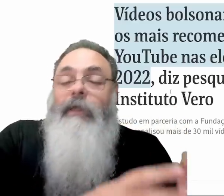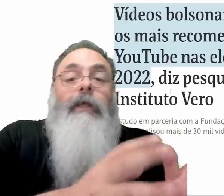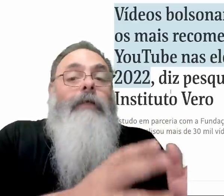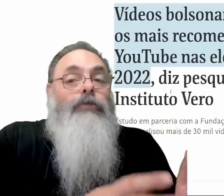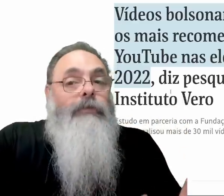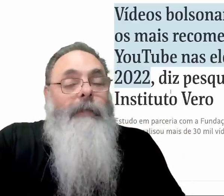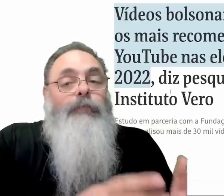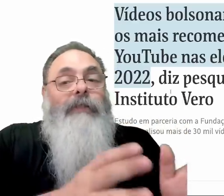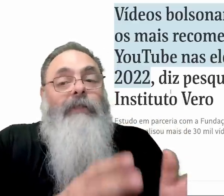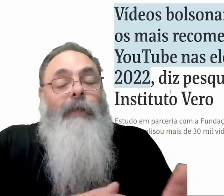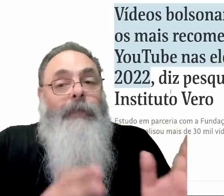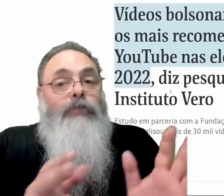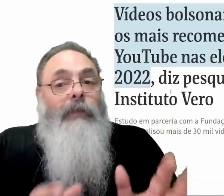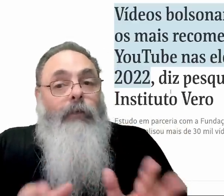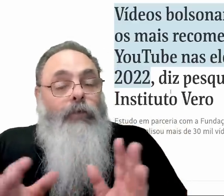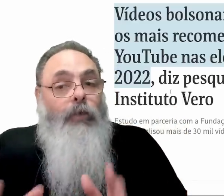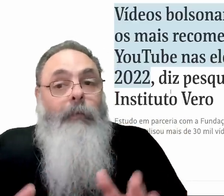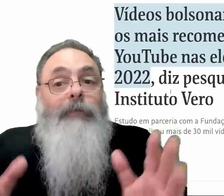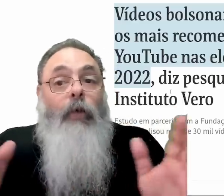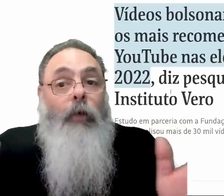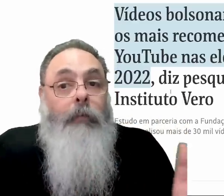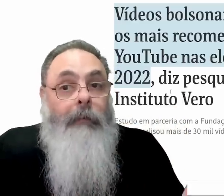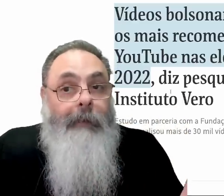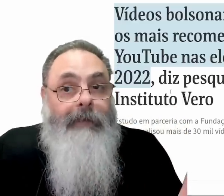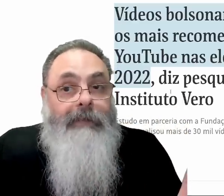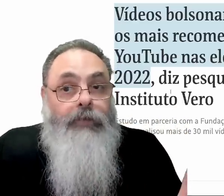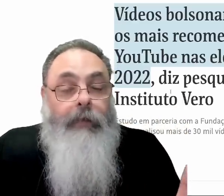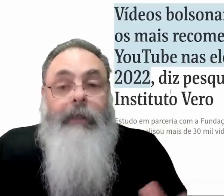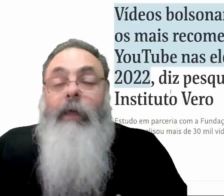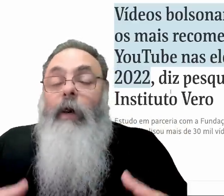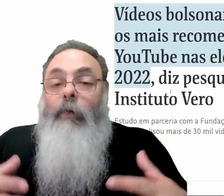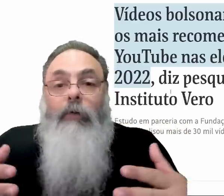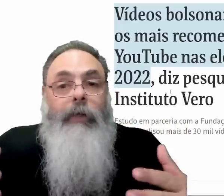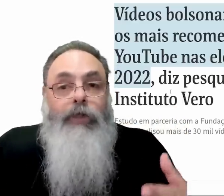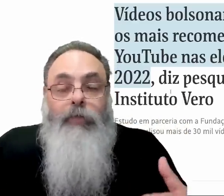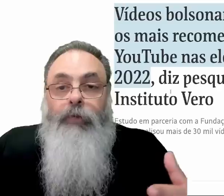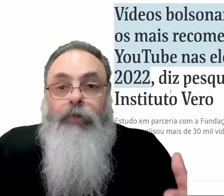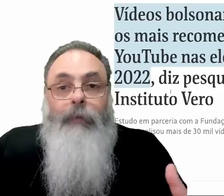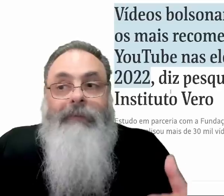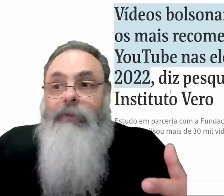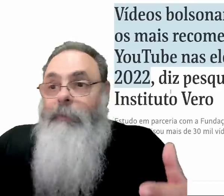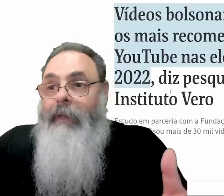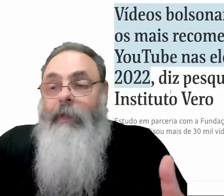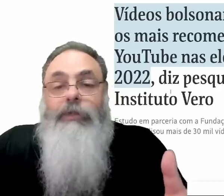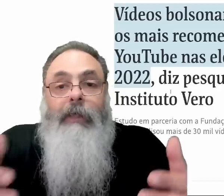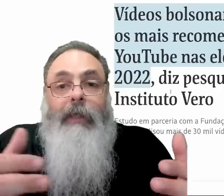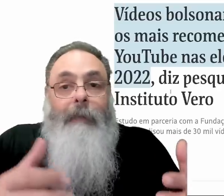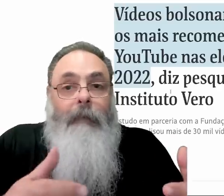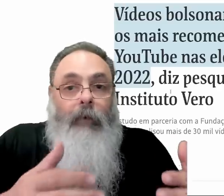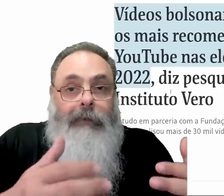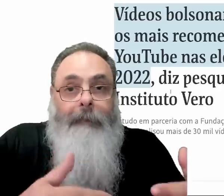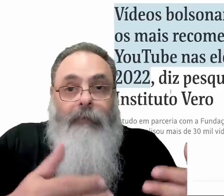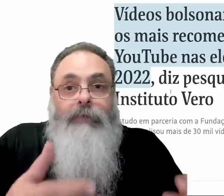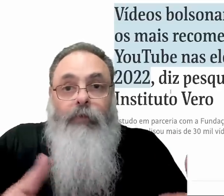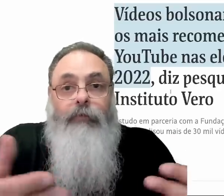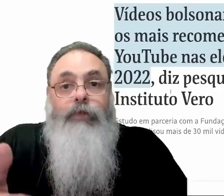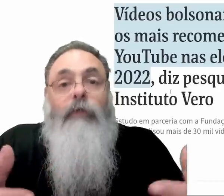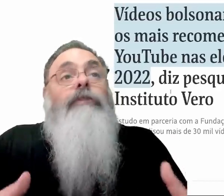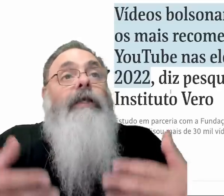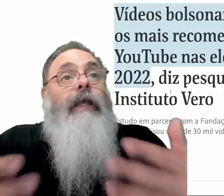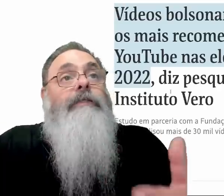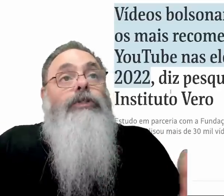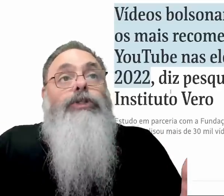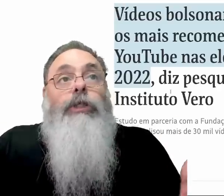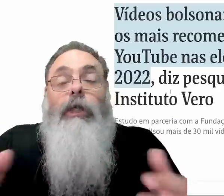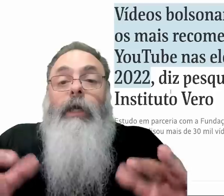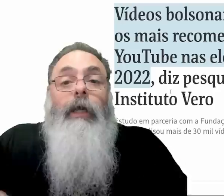fazer isso daqui justamente para tentar pressionar o YouTube Mas qual que é o problema dessa história o algoritmo do YouTube é transparente ele quer botar para você o vídeo